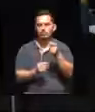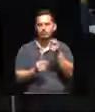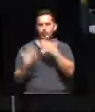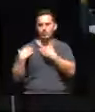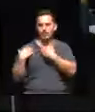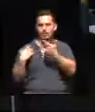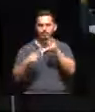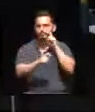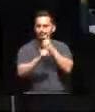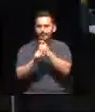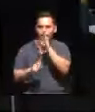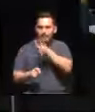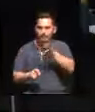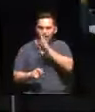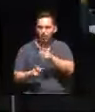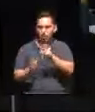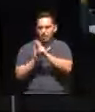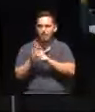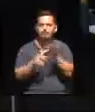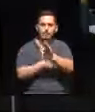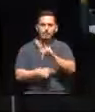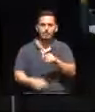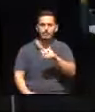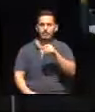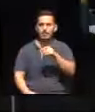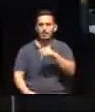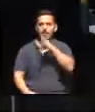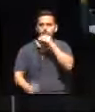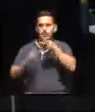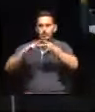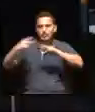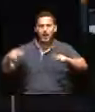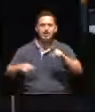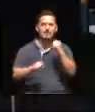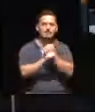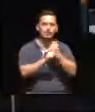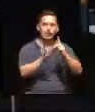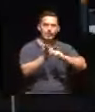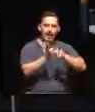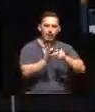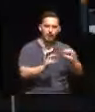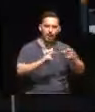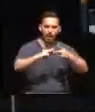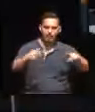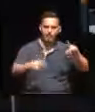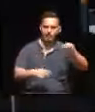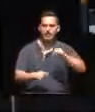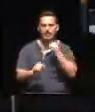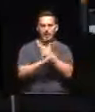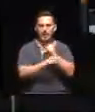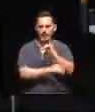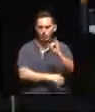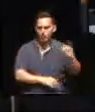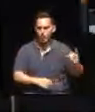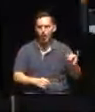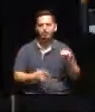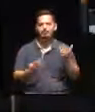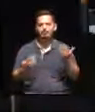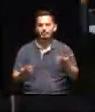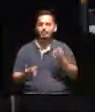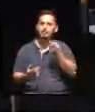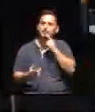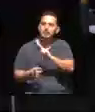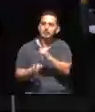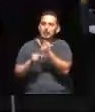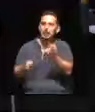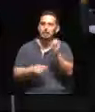na fiscalização da aplicação do regulamento, como a Polícia Municipal e os serviços técnicos da Câmara, além de outras entidades, daí não se perceber